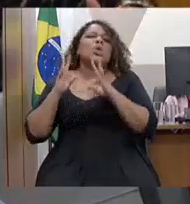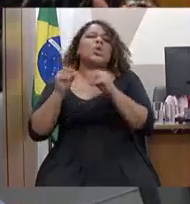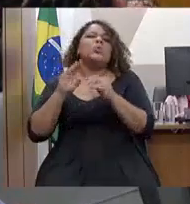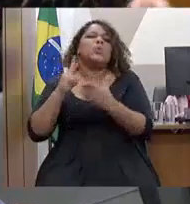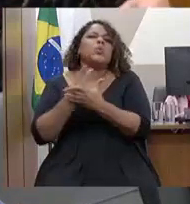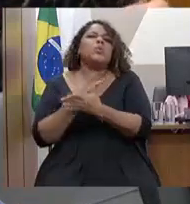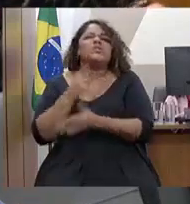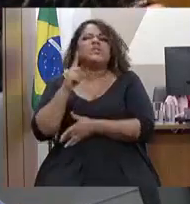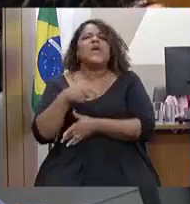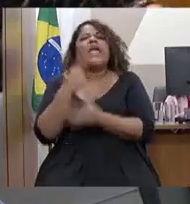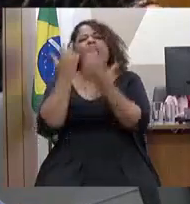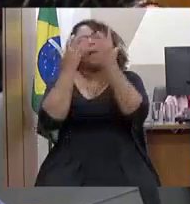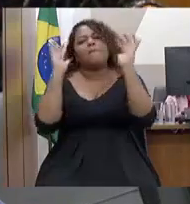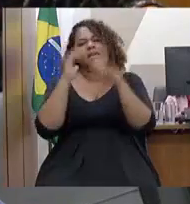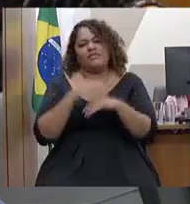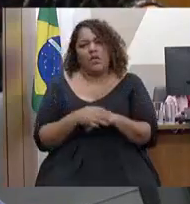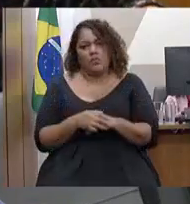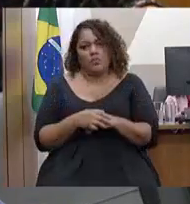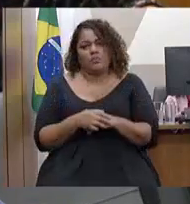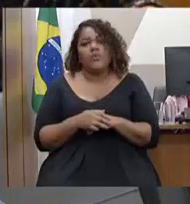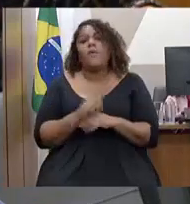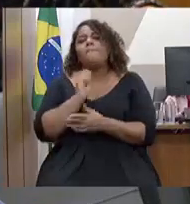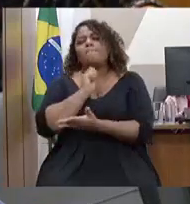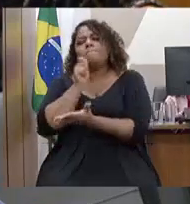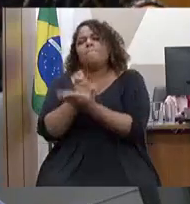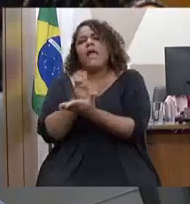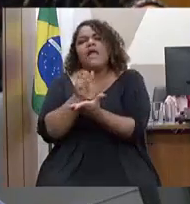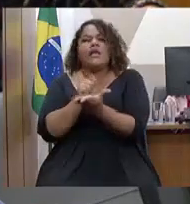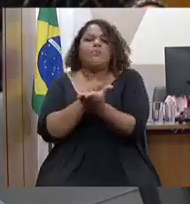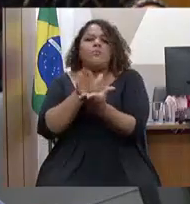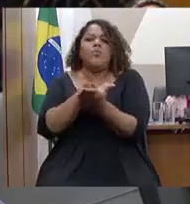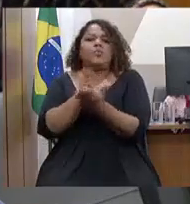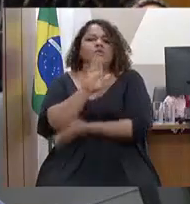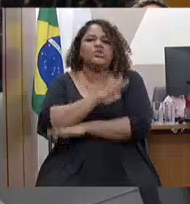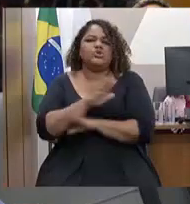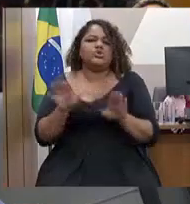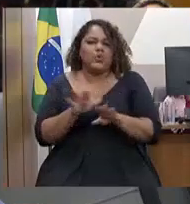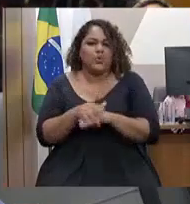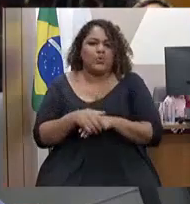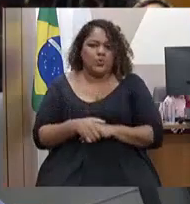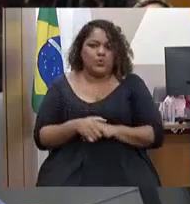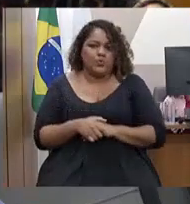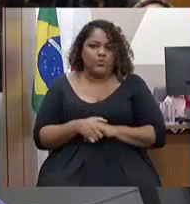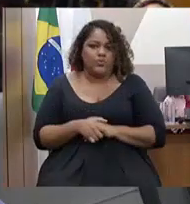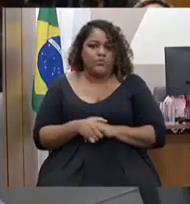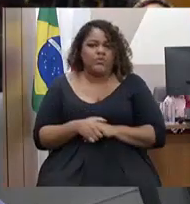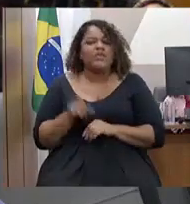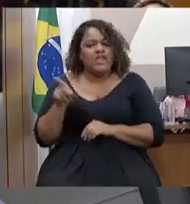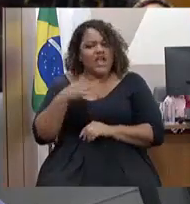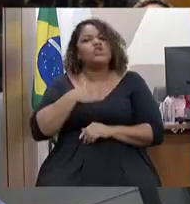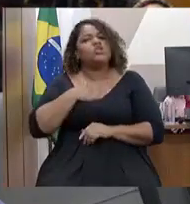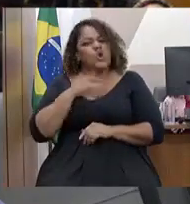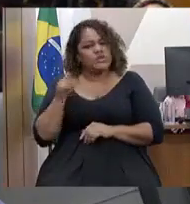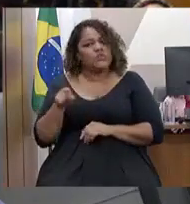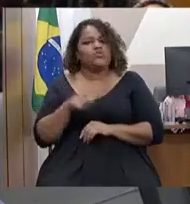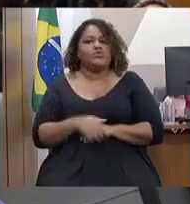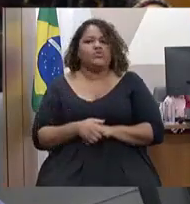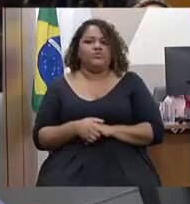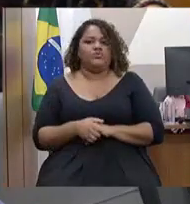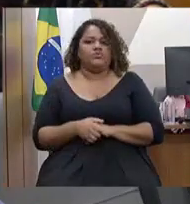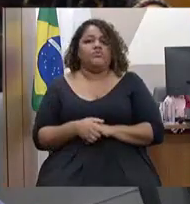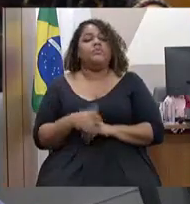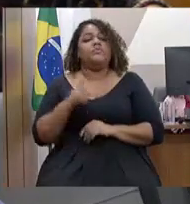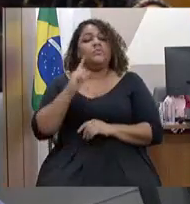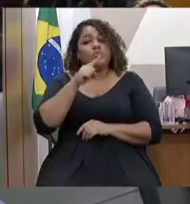eles gostam paga o estado e a quem a quem é negociou através do Tribunal